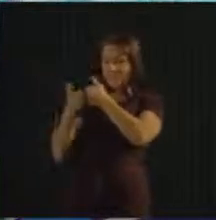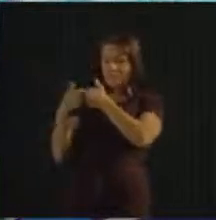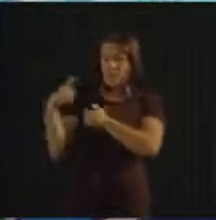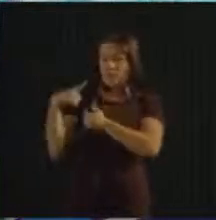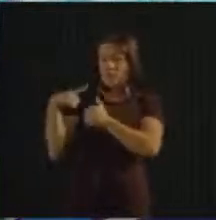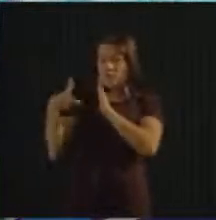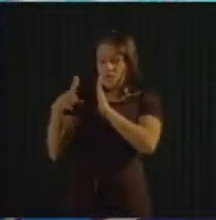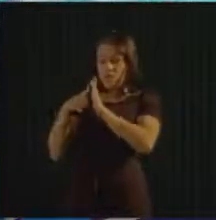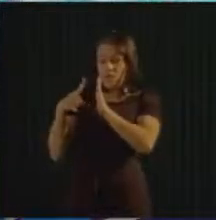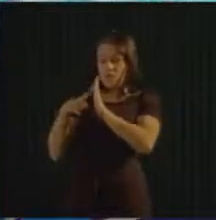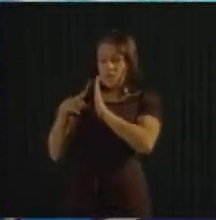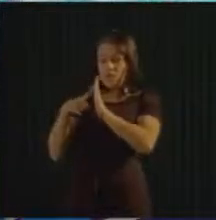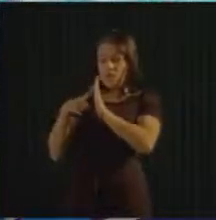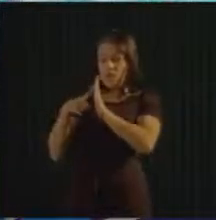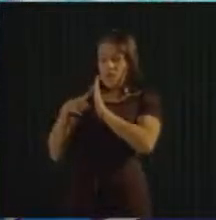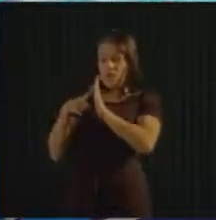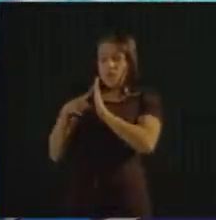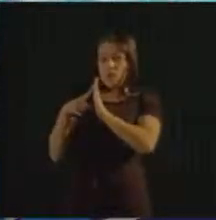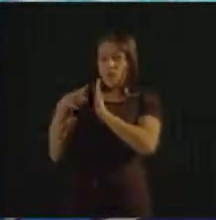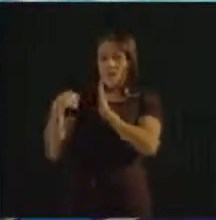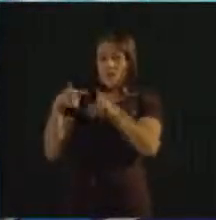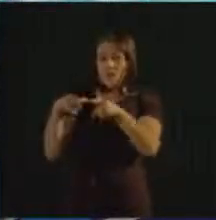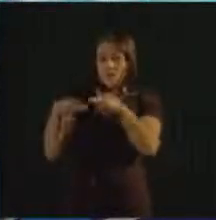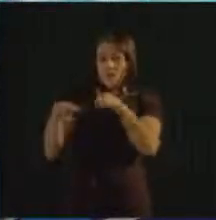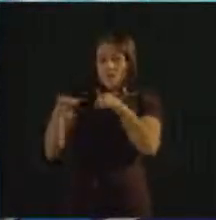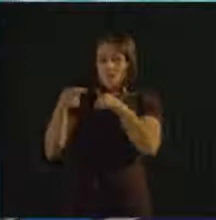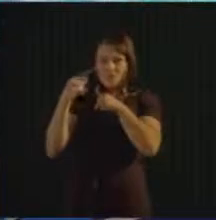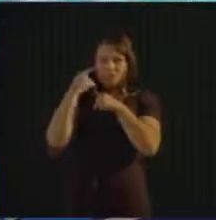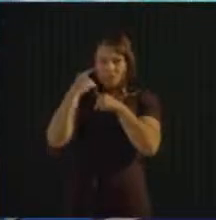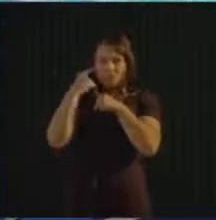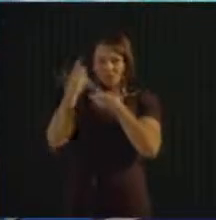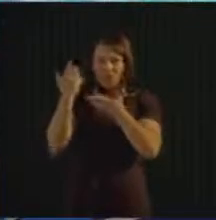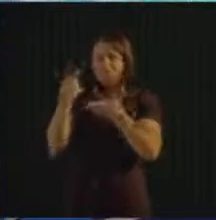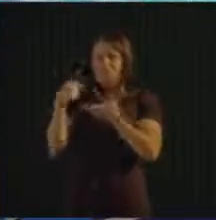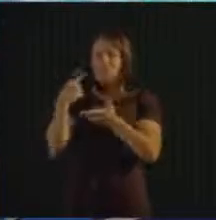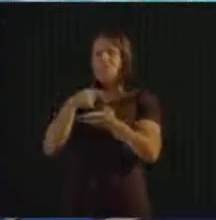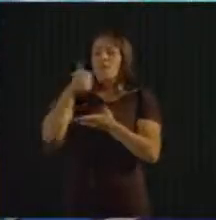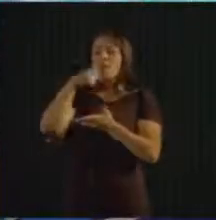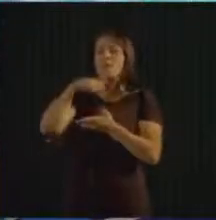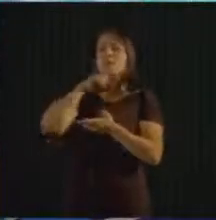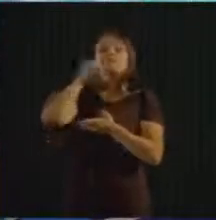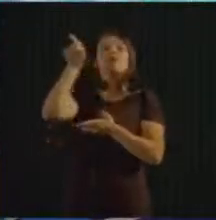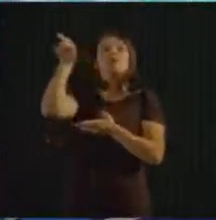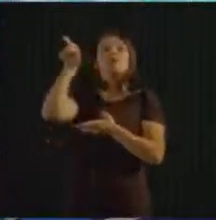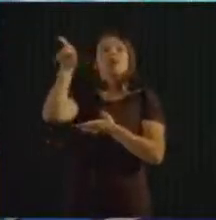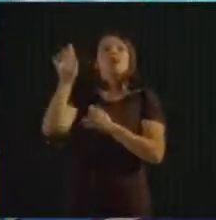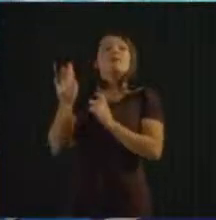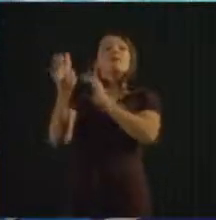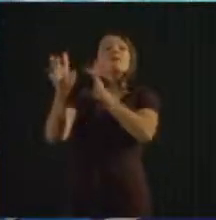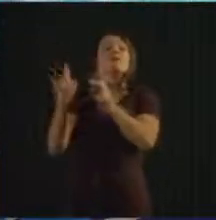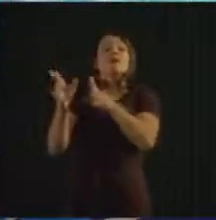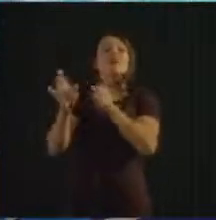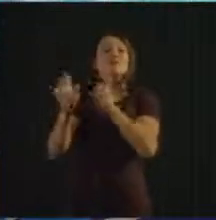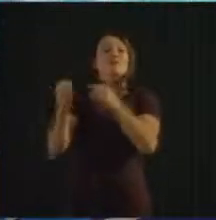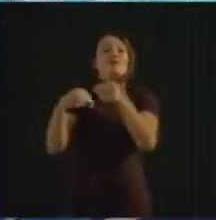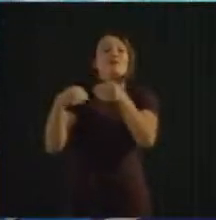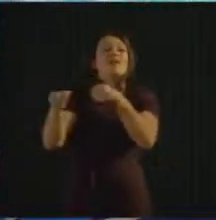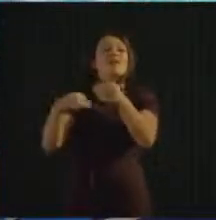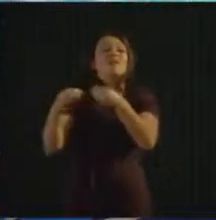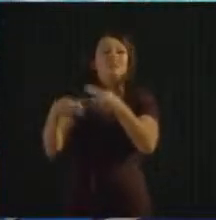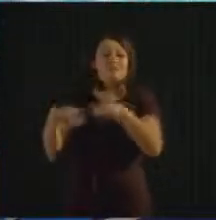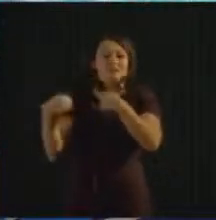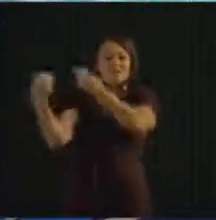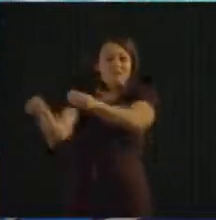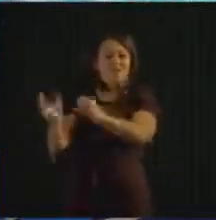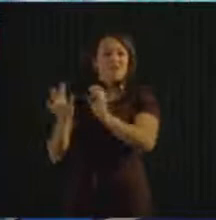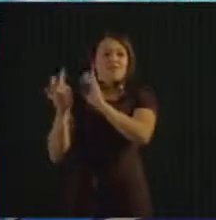morava não, tinha um comércio perto da nossa casa, a japonesa, lembro até hoje, só lembro que era japonês o nome, né? Minha mãe falava, vai lá na japonesa hoje e vende. Eu falava, opa.